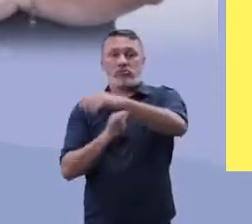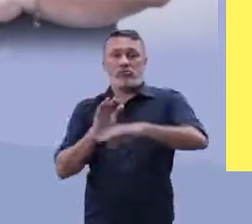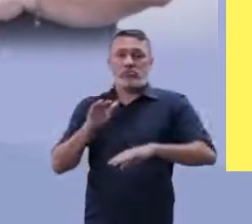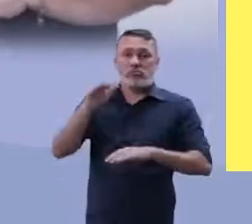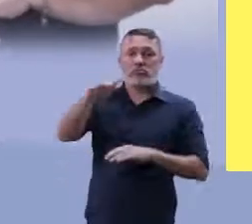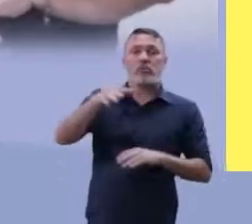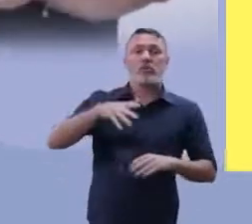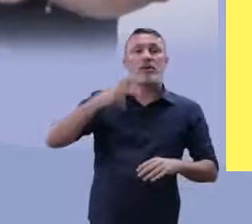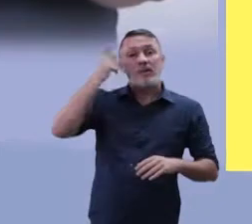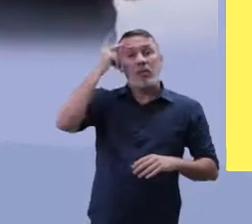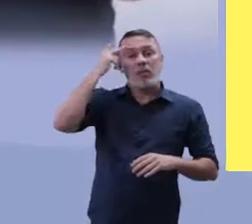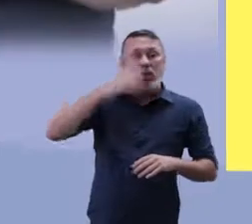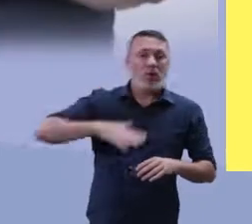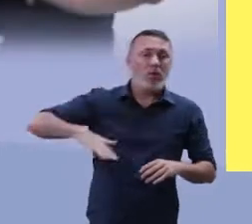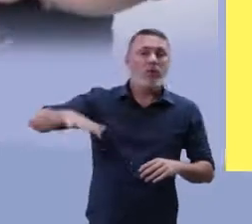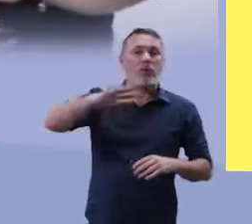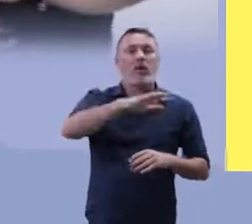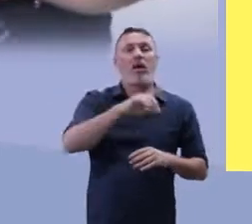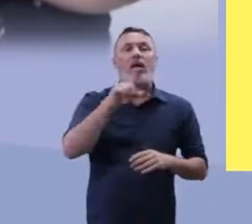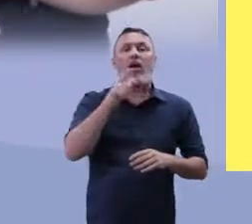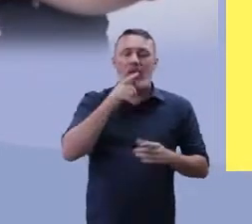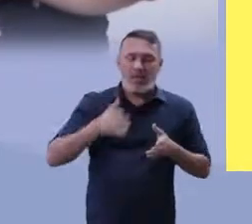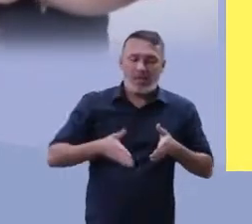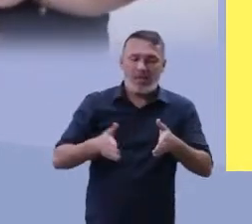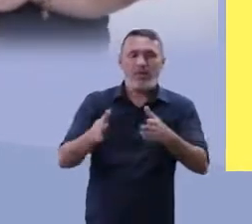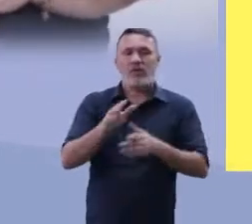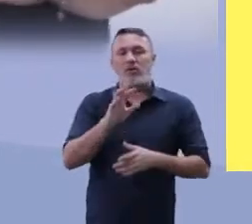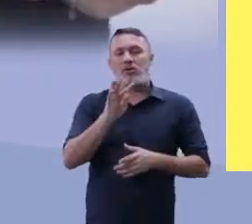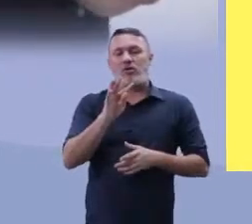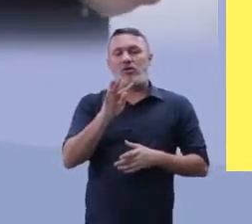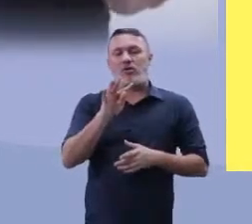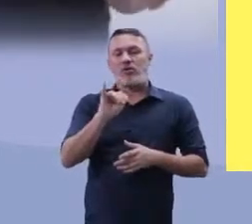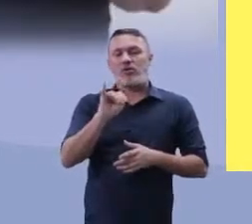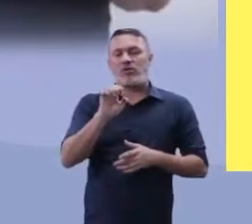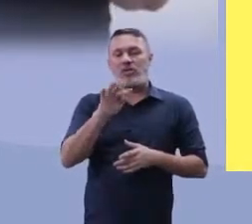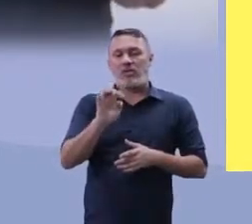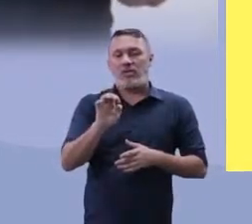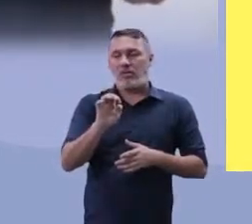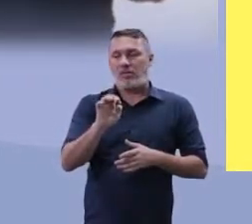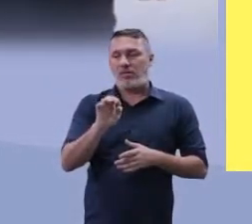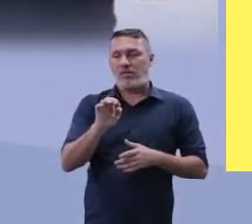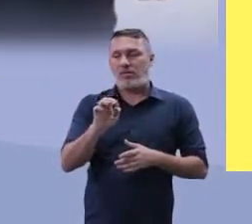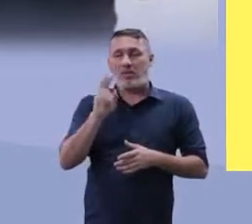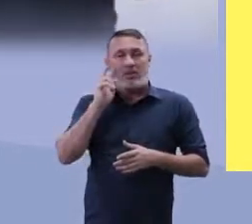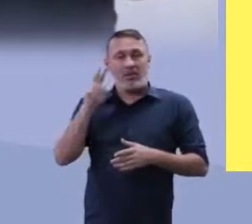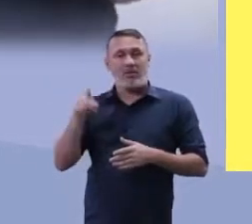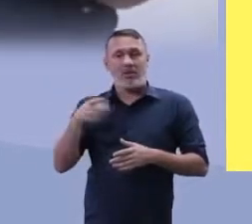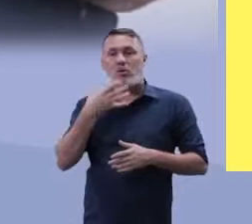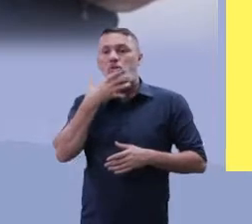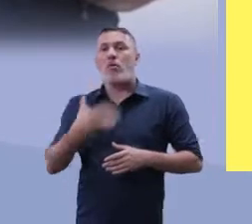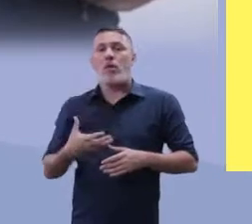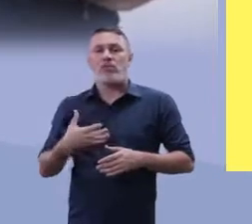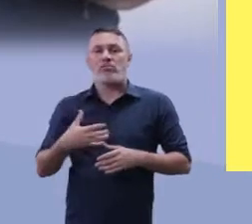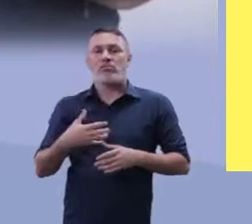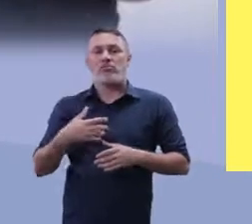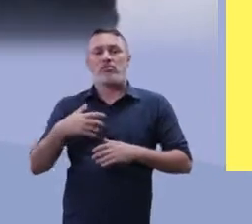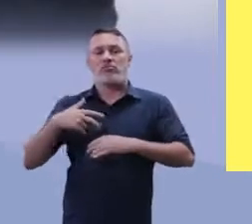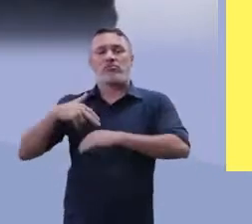rio Tietê, em 1880, foi o local em que Dom Pedro II passa por ela. Que grande